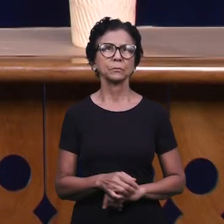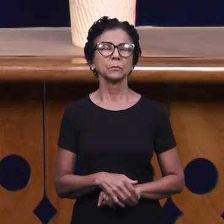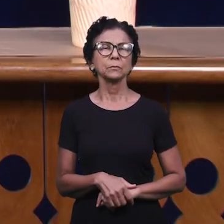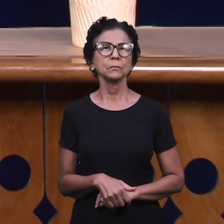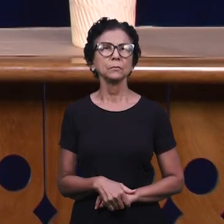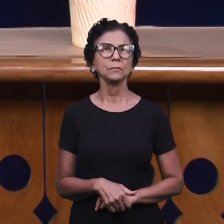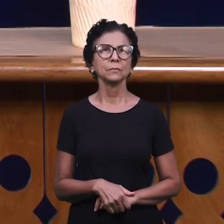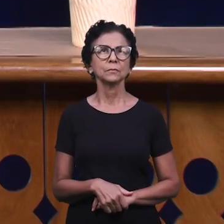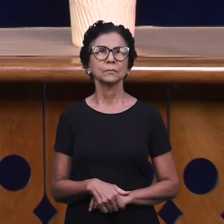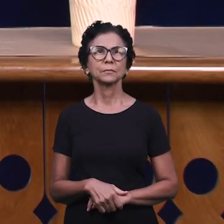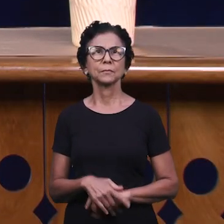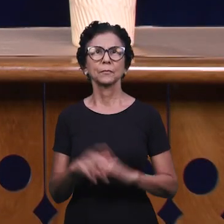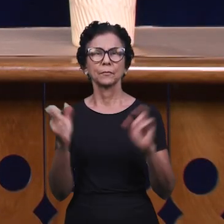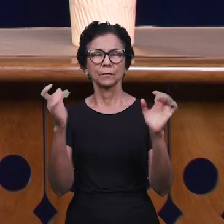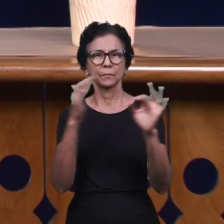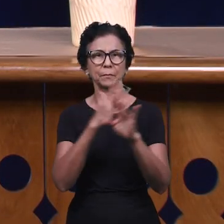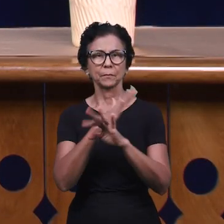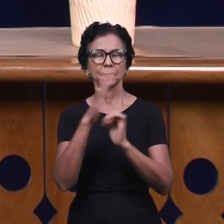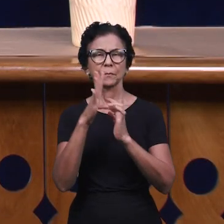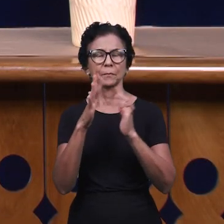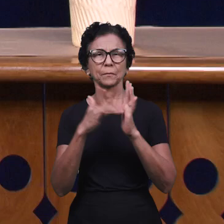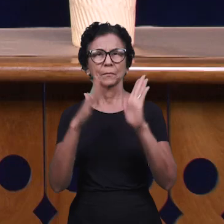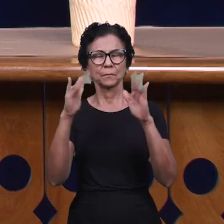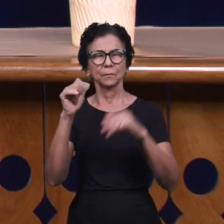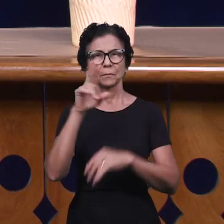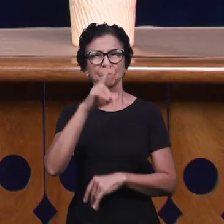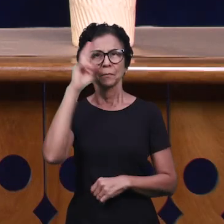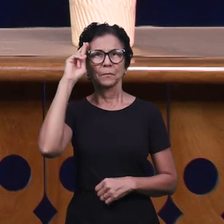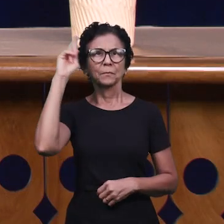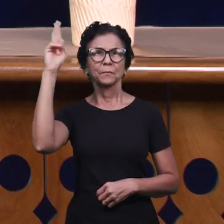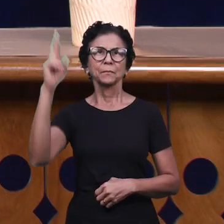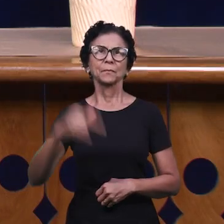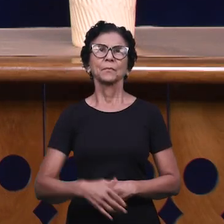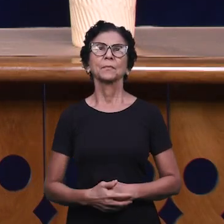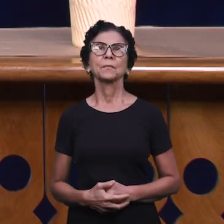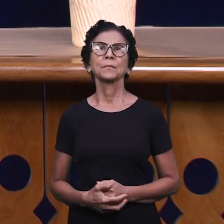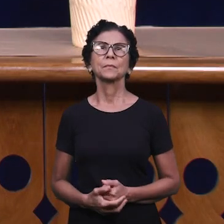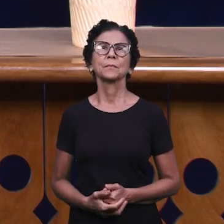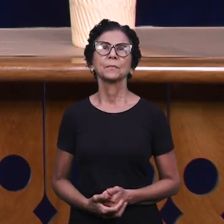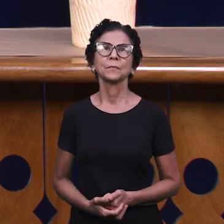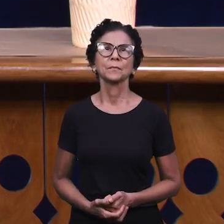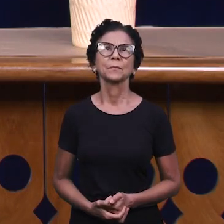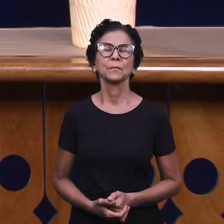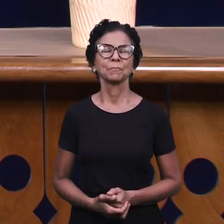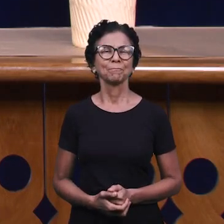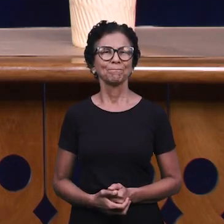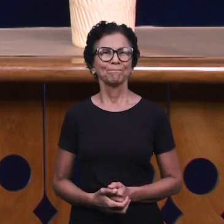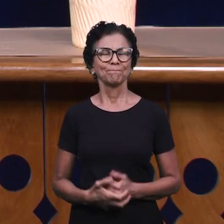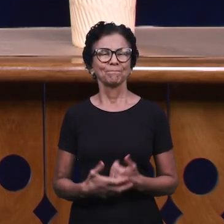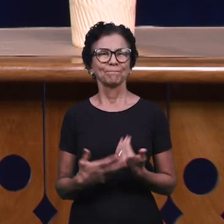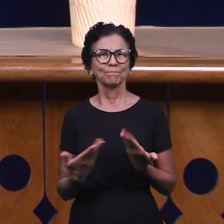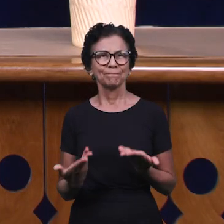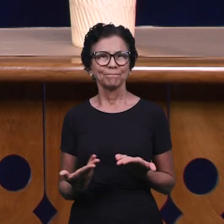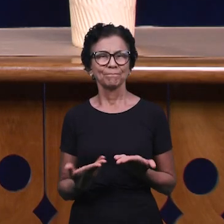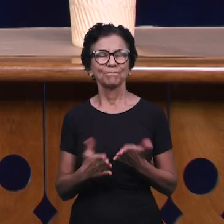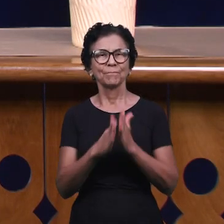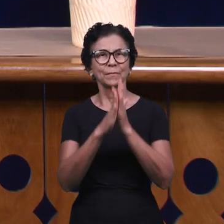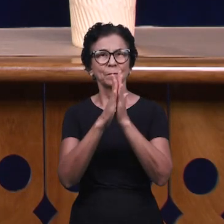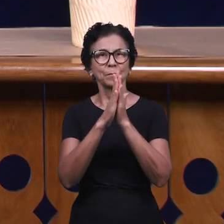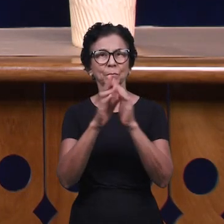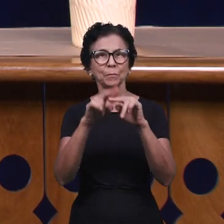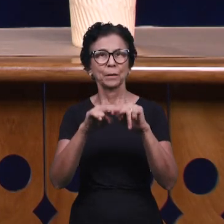Glória a Jesus. Bendito seja o nome do Senhor, pela palavra revelada, pela